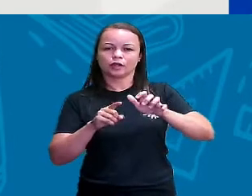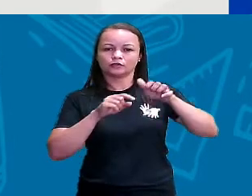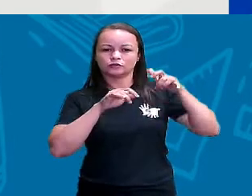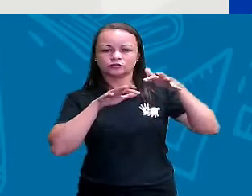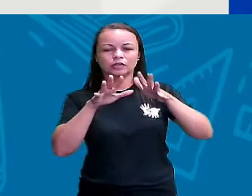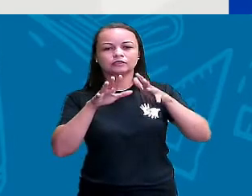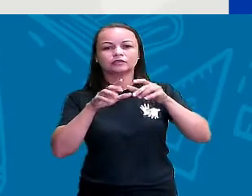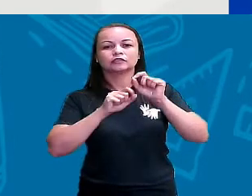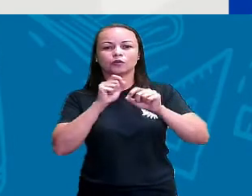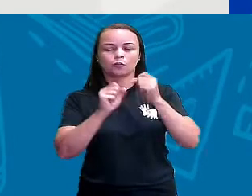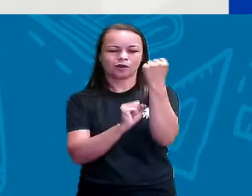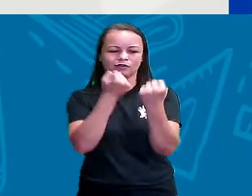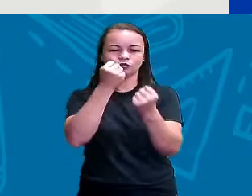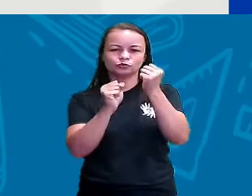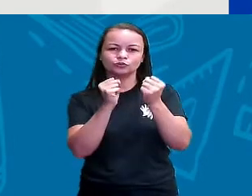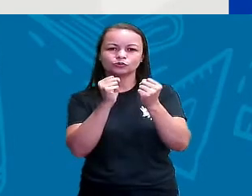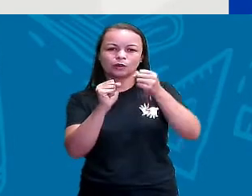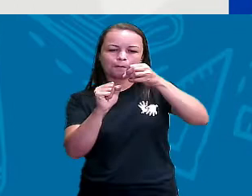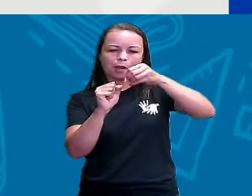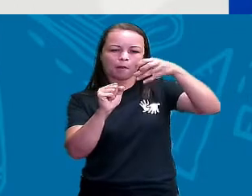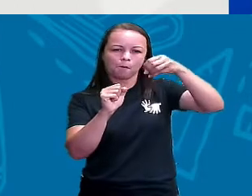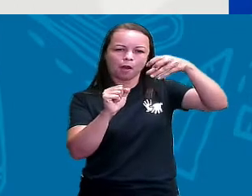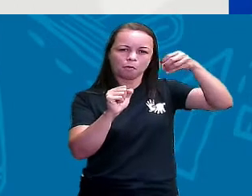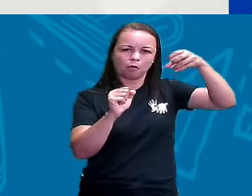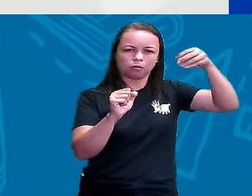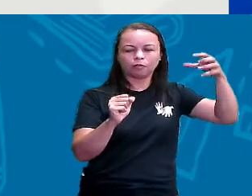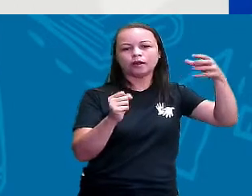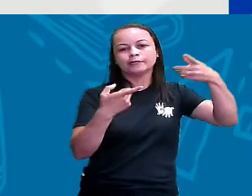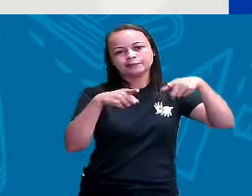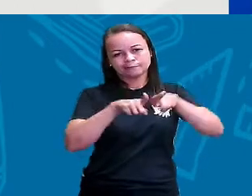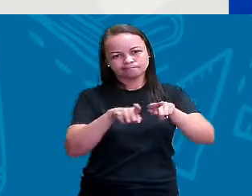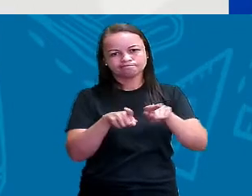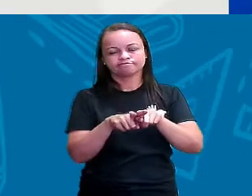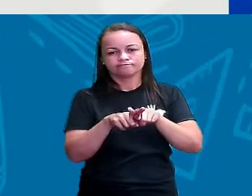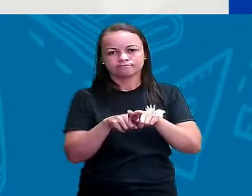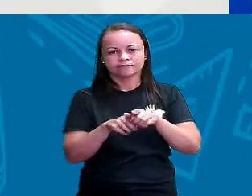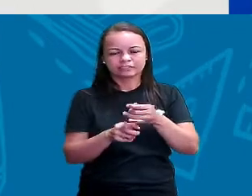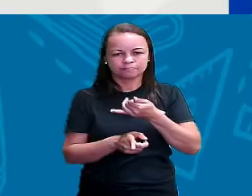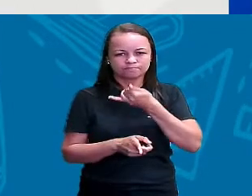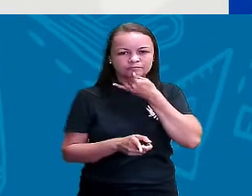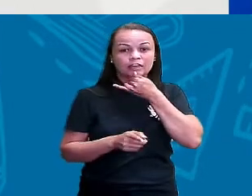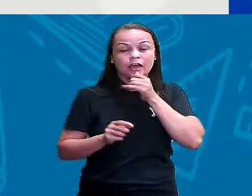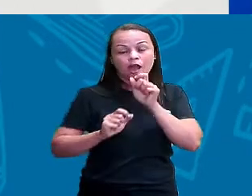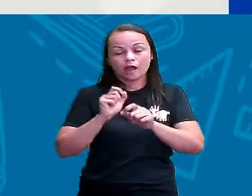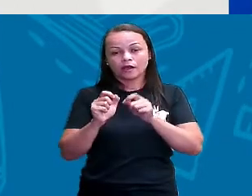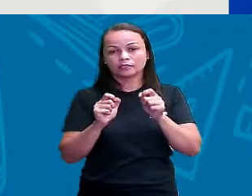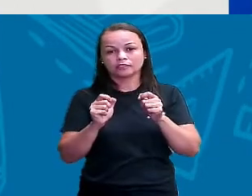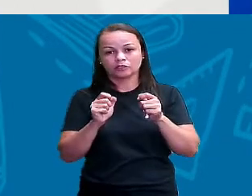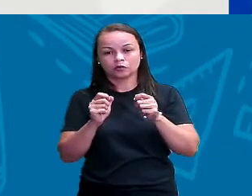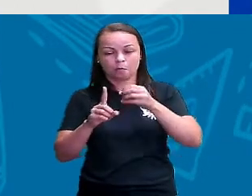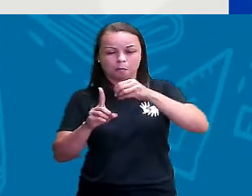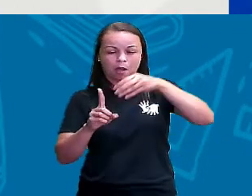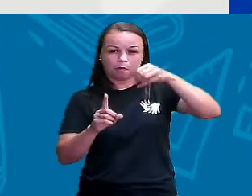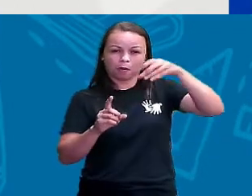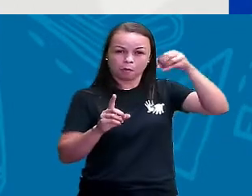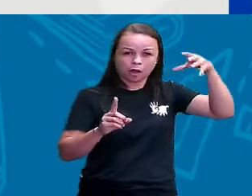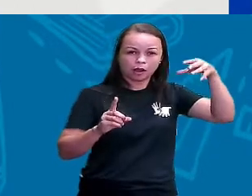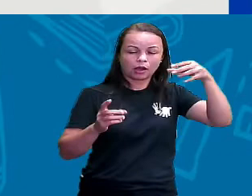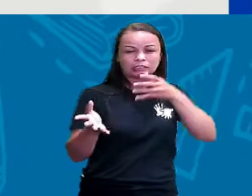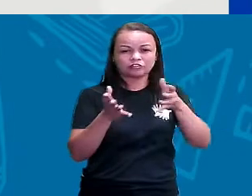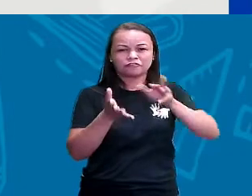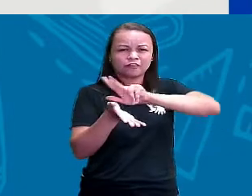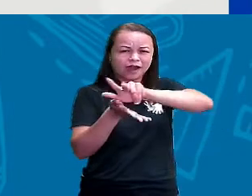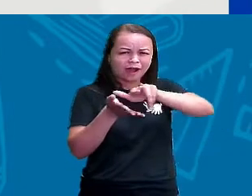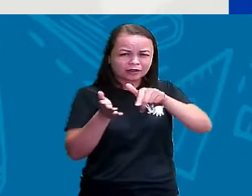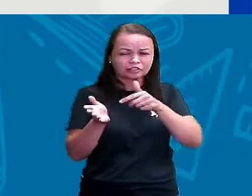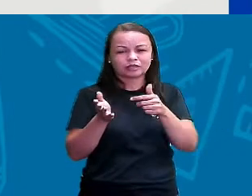pelas indústrias, tá certo? Muitas indústrias acabam lançando de forma exagerada muitos gases poluentes